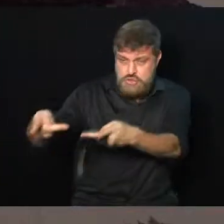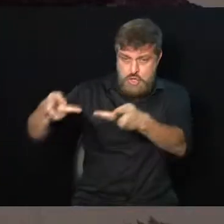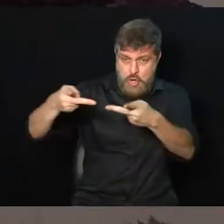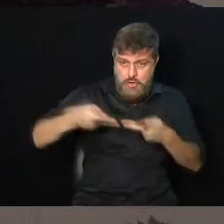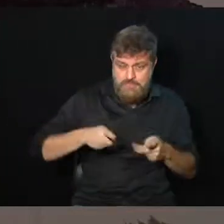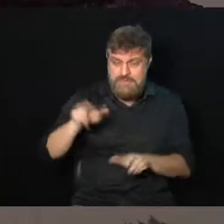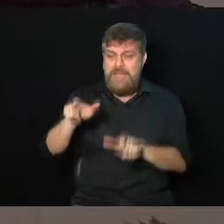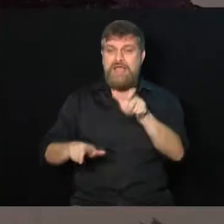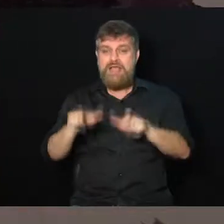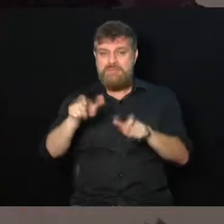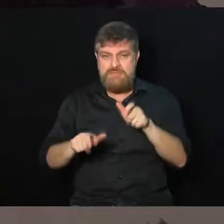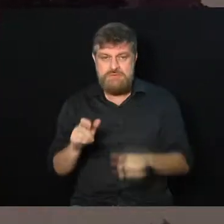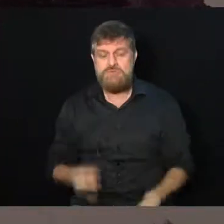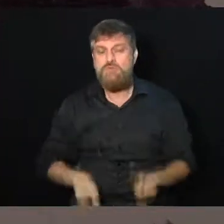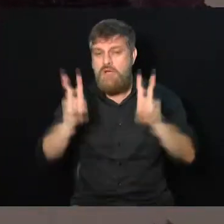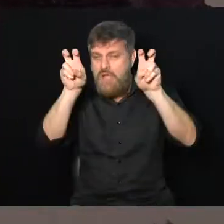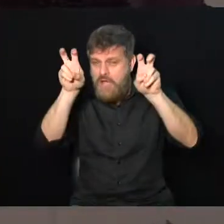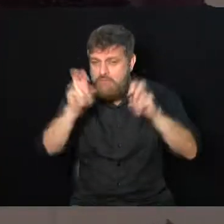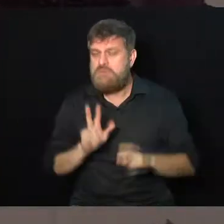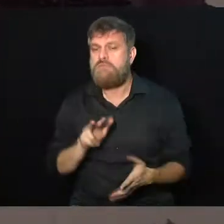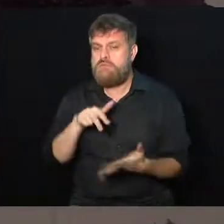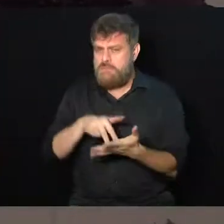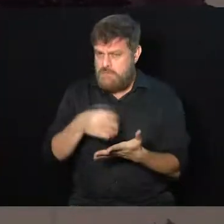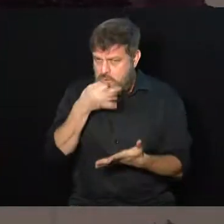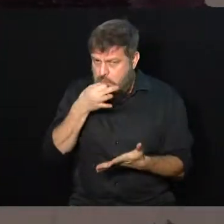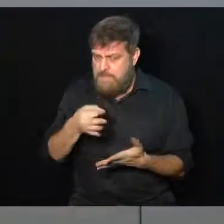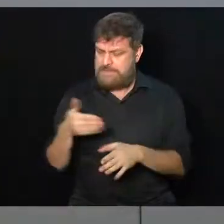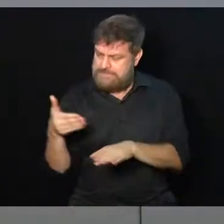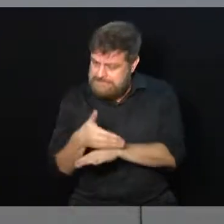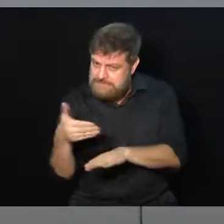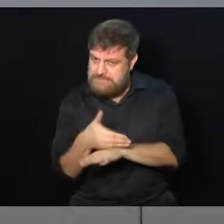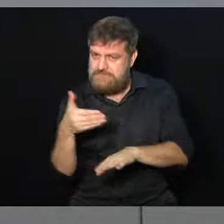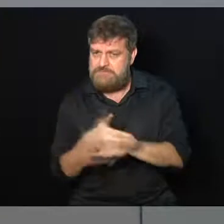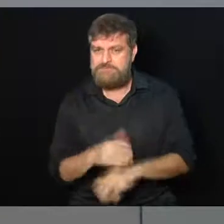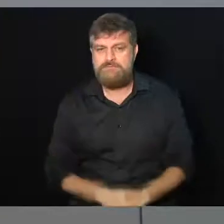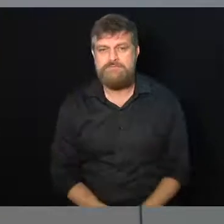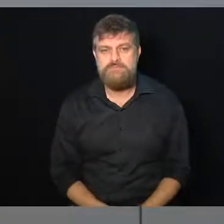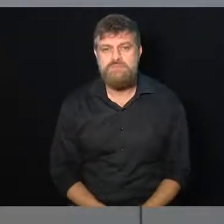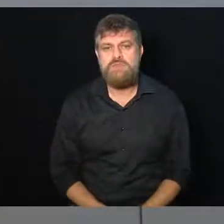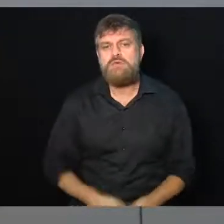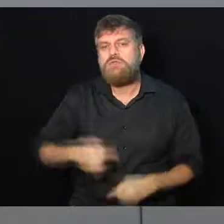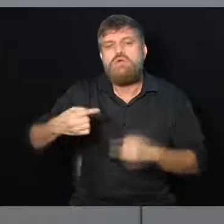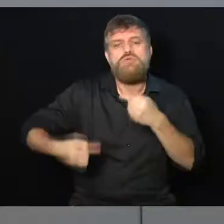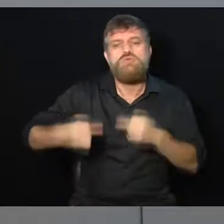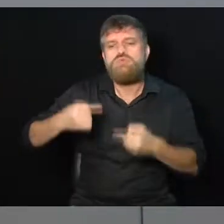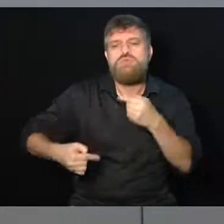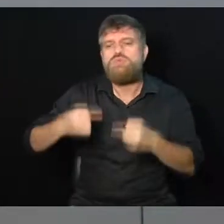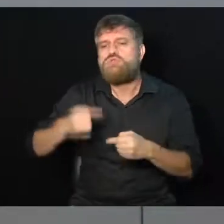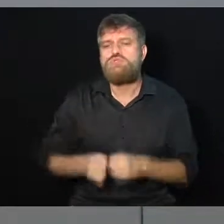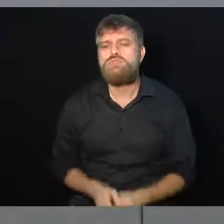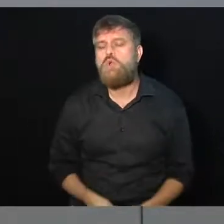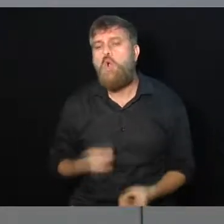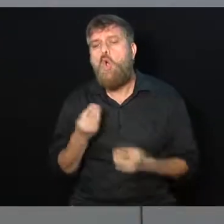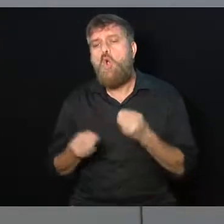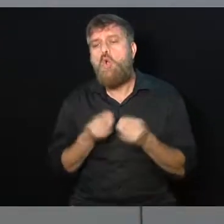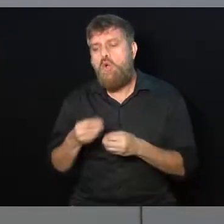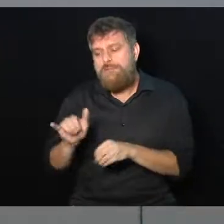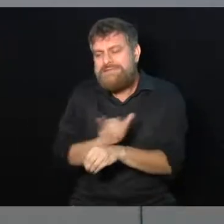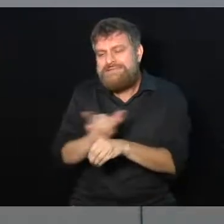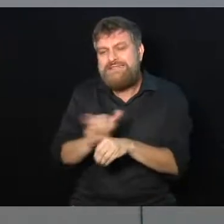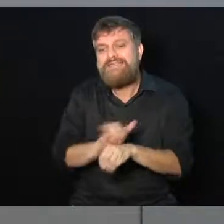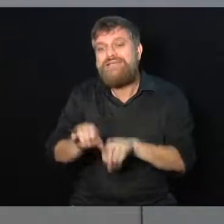sociedade a se engajar no tema, a se posicionar e participar. O evento discutiu os caminhos da educação.